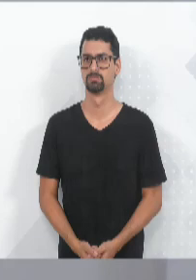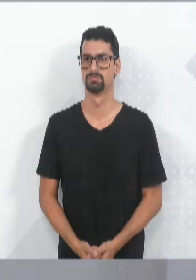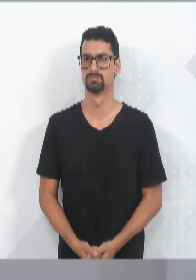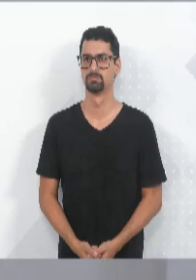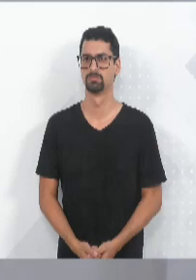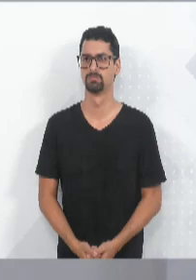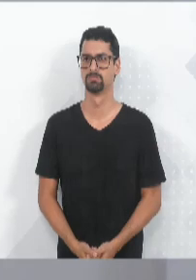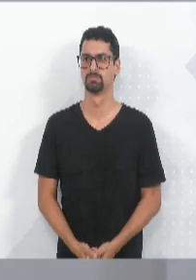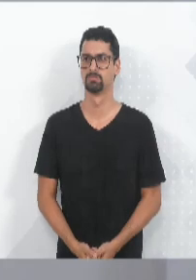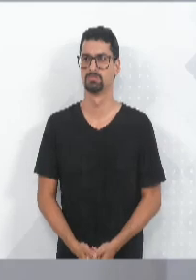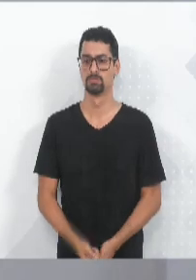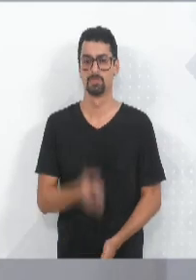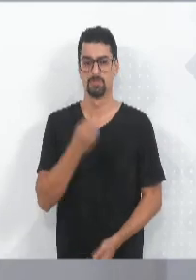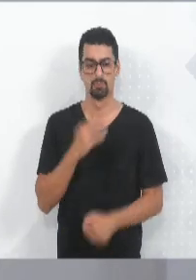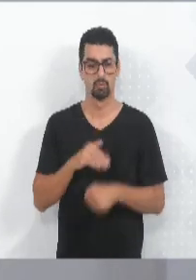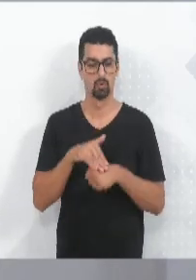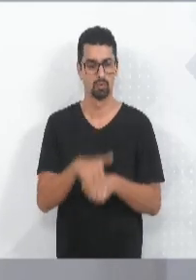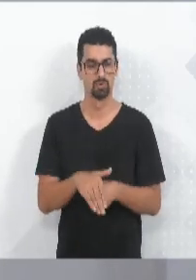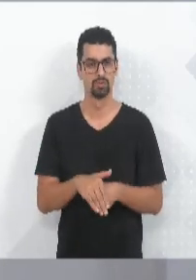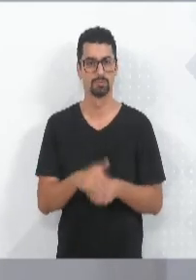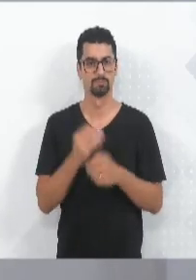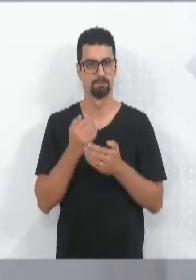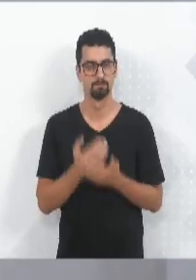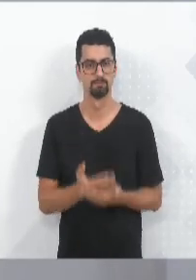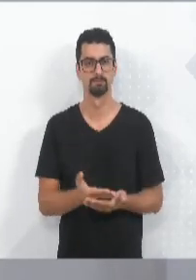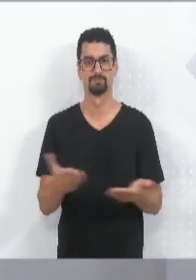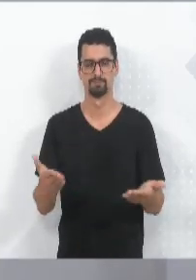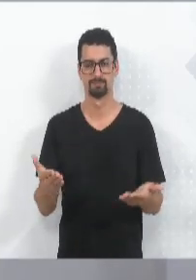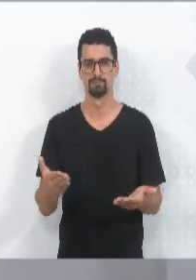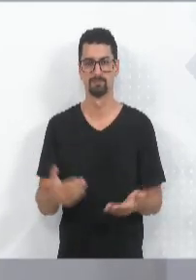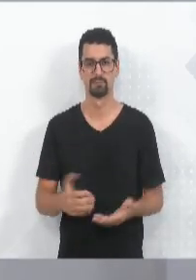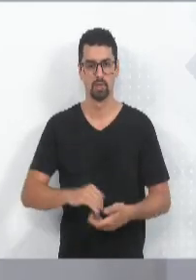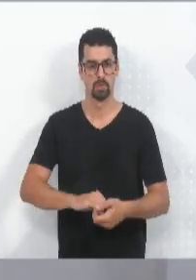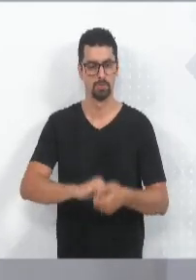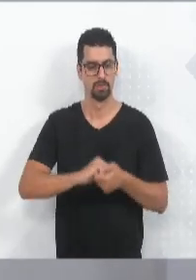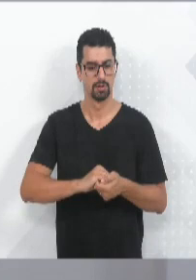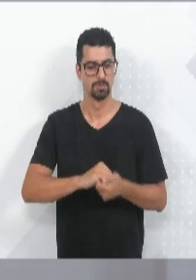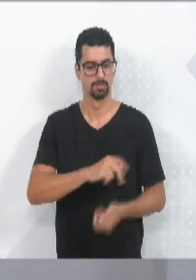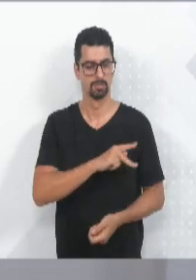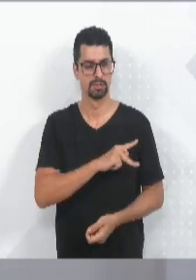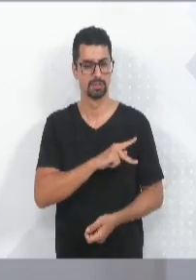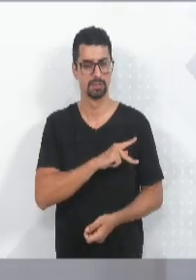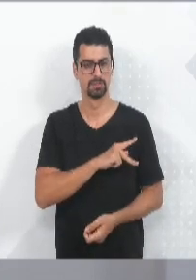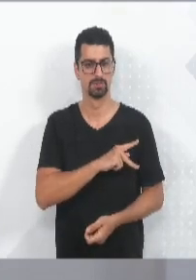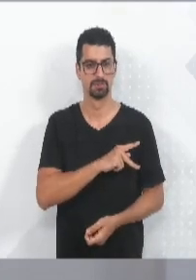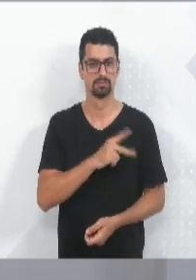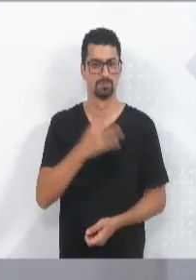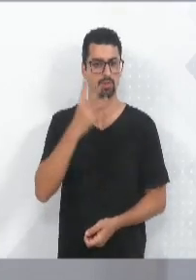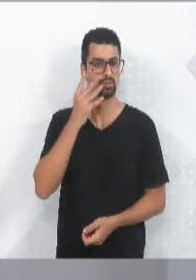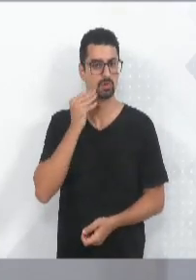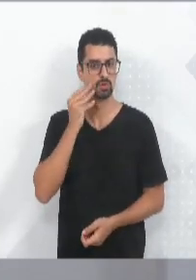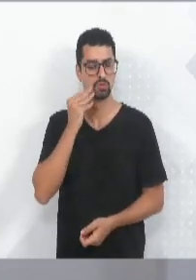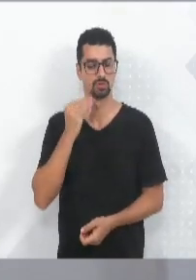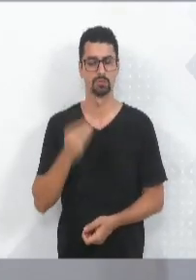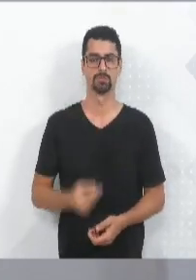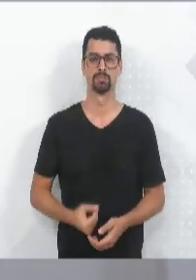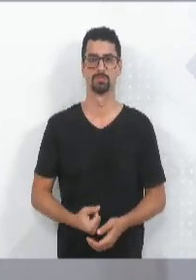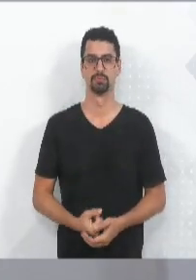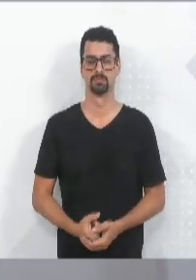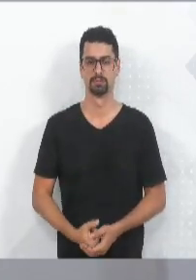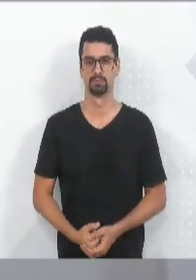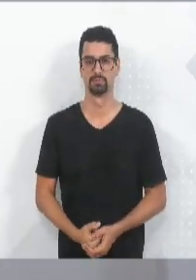Boa noite a todos boa noite quero cumprimentar aqui o presidente Vereador Gilson em exercício